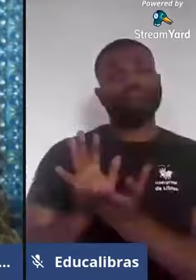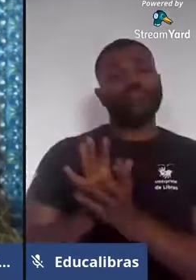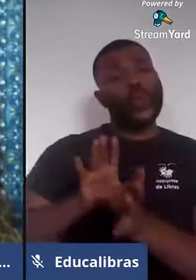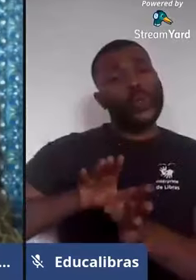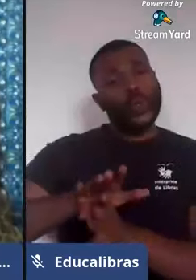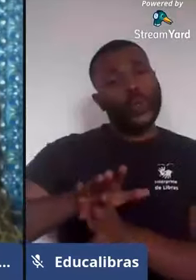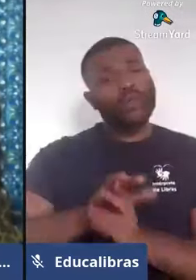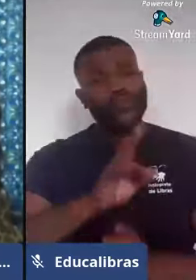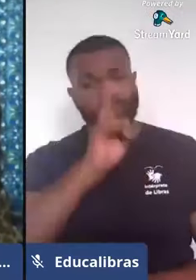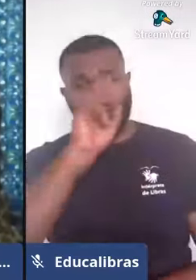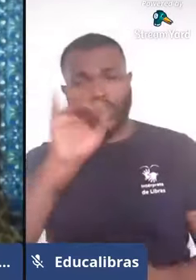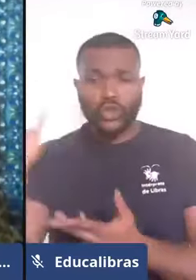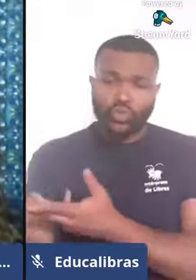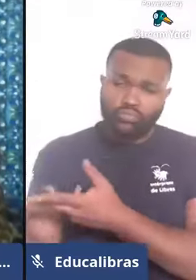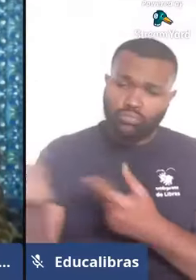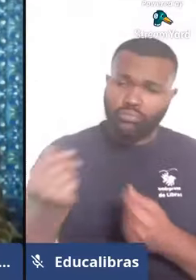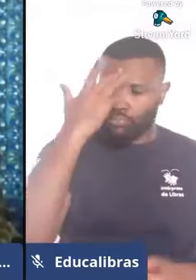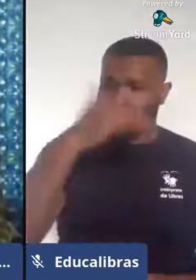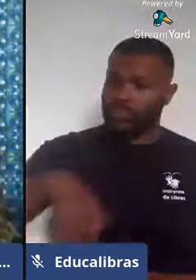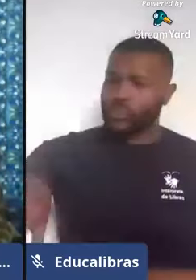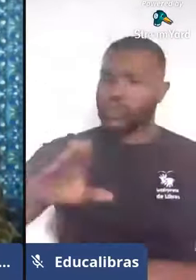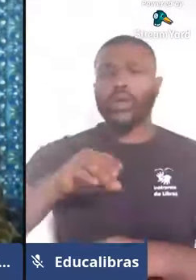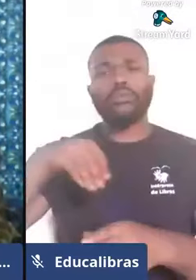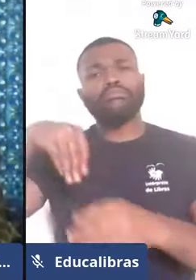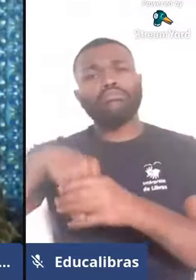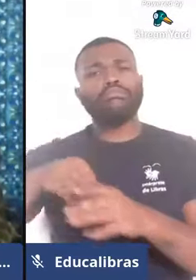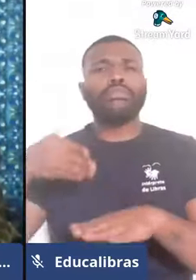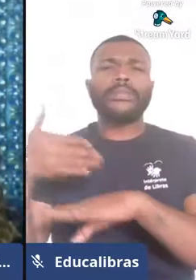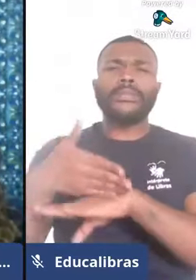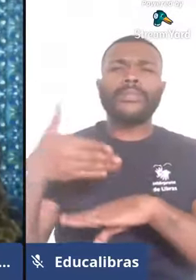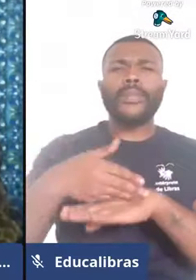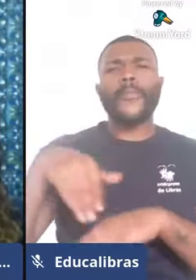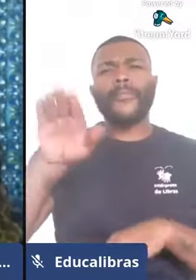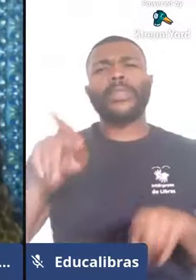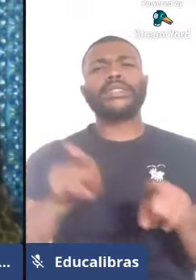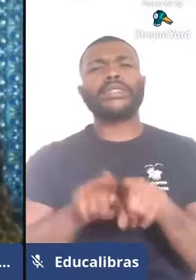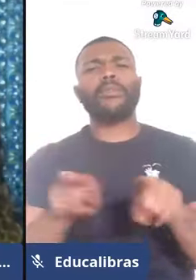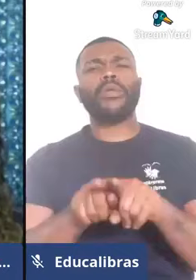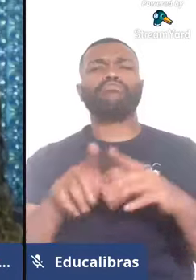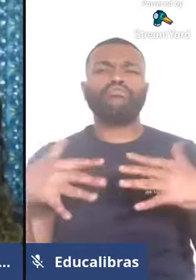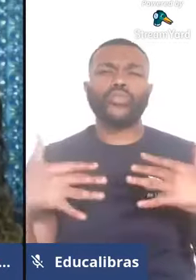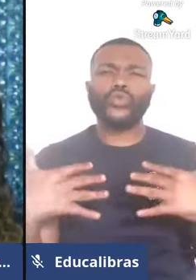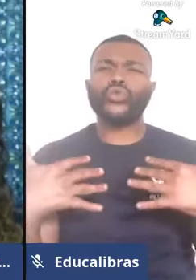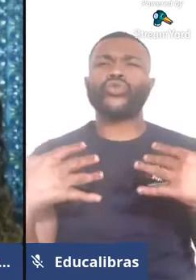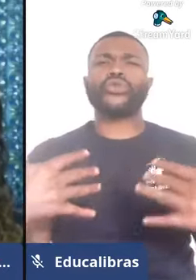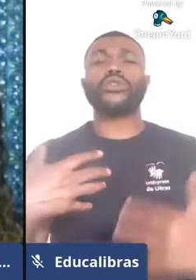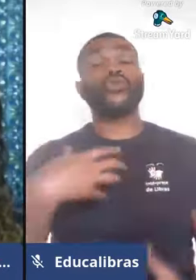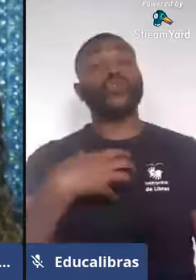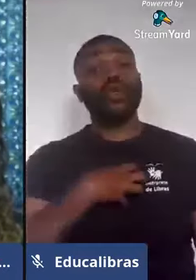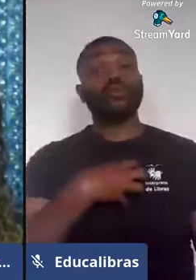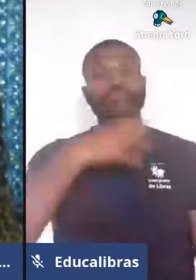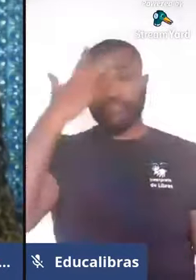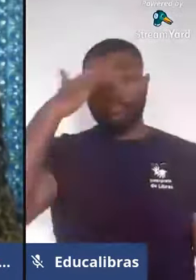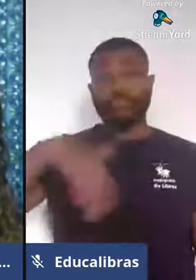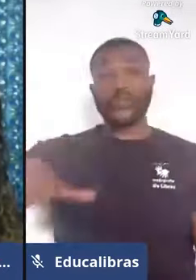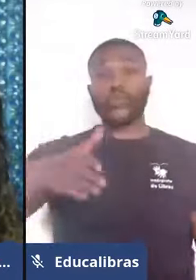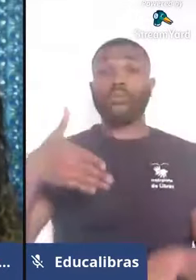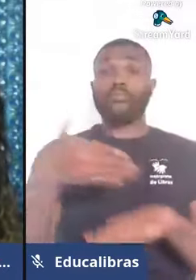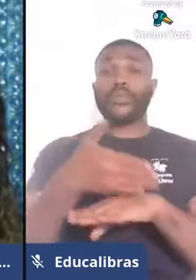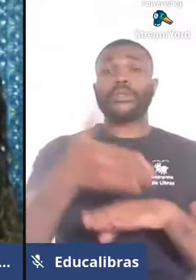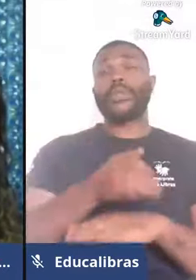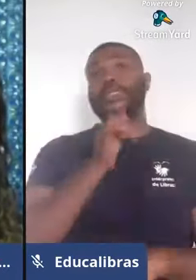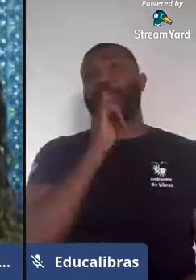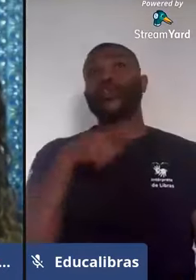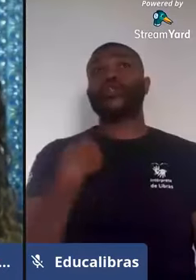para participarem mais dos conselhos, né, abrir essas audiências públicas de maneira que mais pessoas participem, não ficar só a gente falando